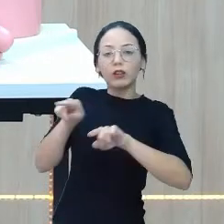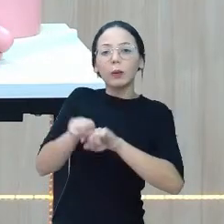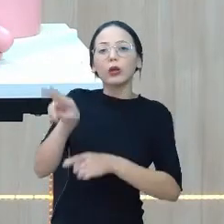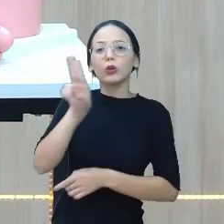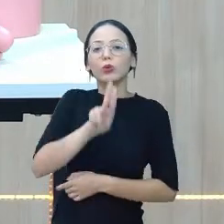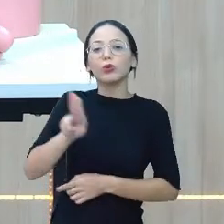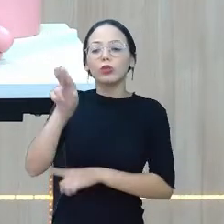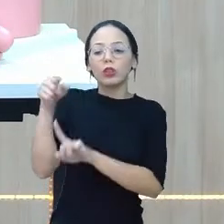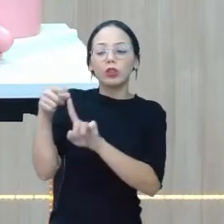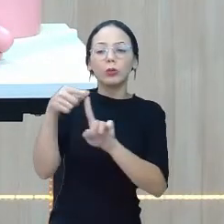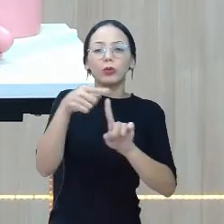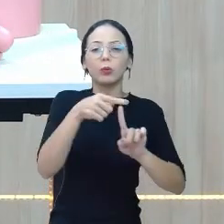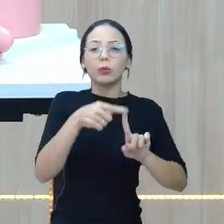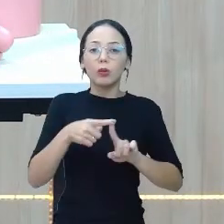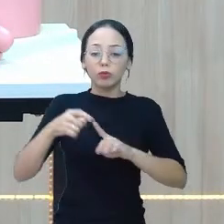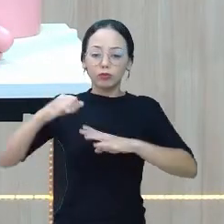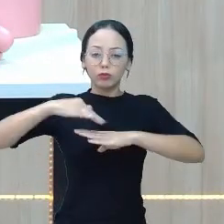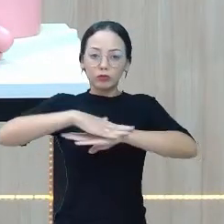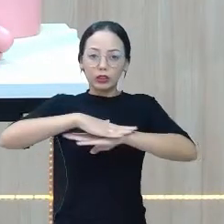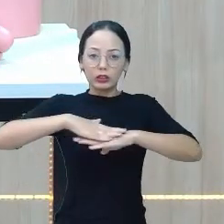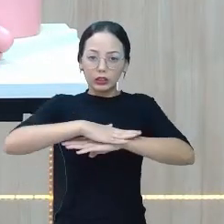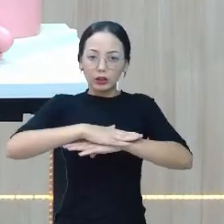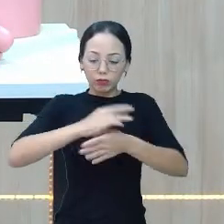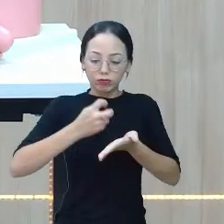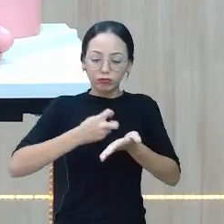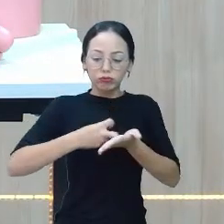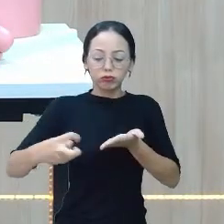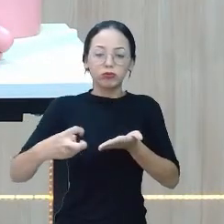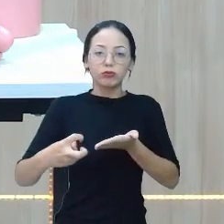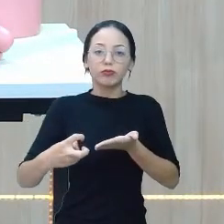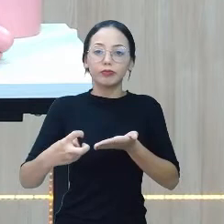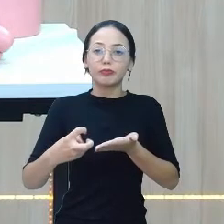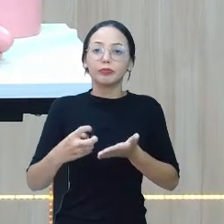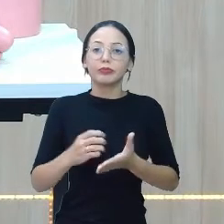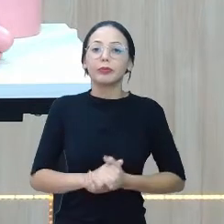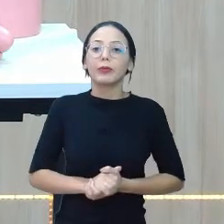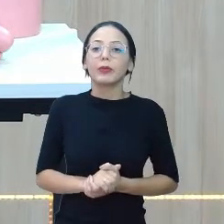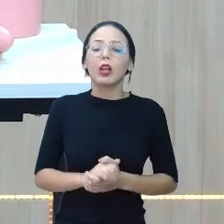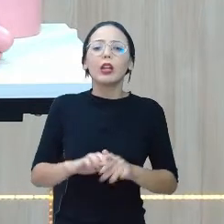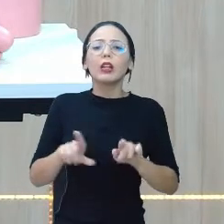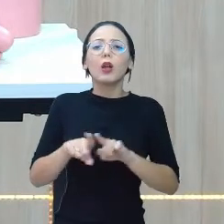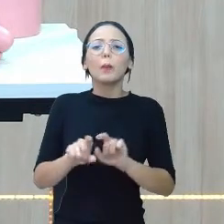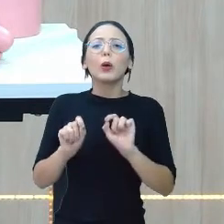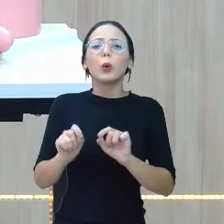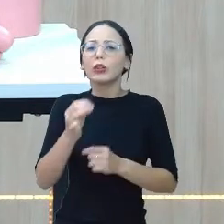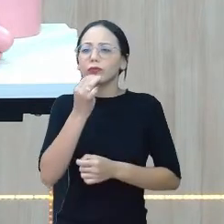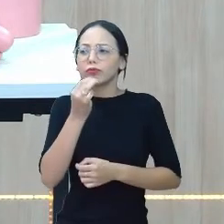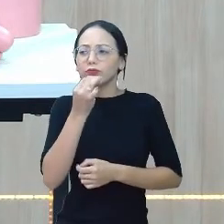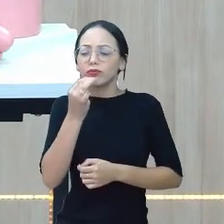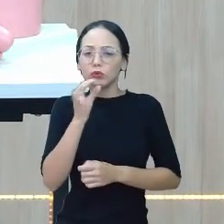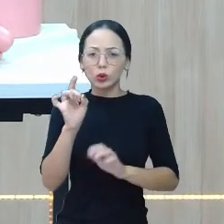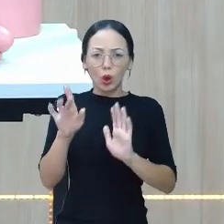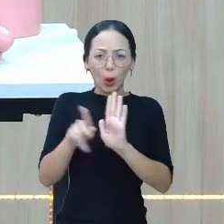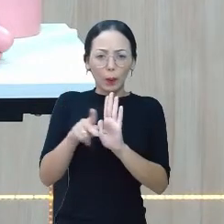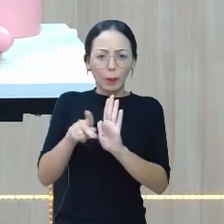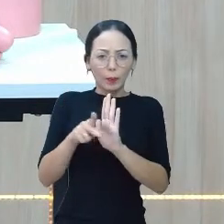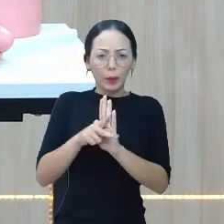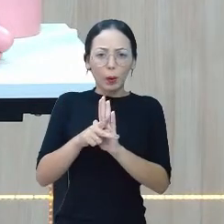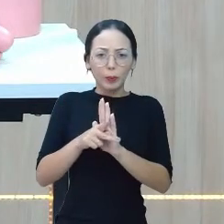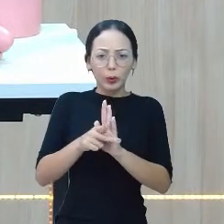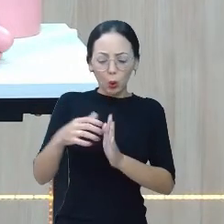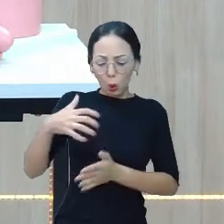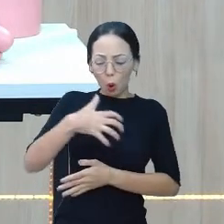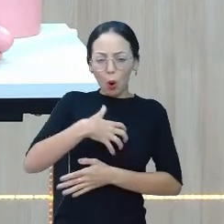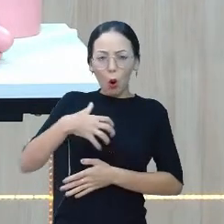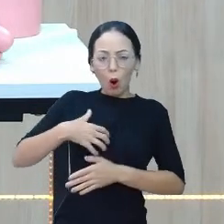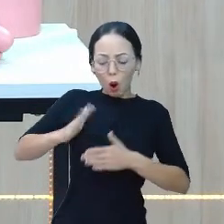esse tipo de tecido para excretar, para eliminar. E o revestimento, não só o revestimento da pele, mas como